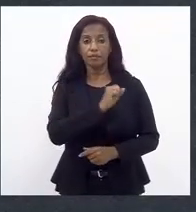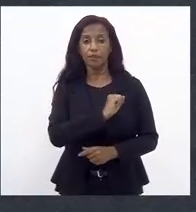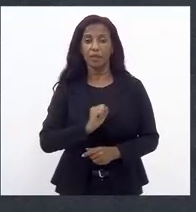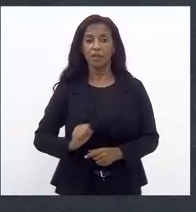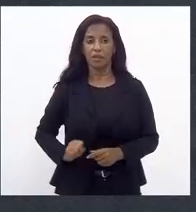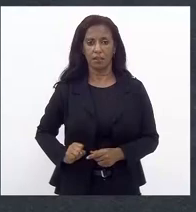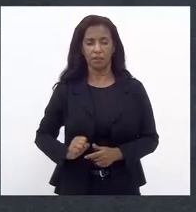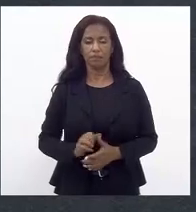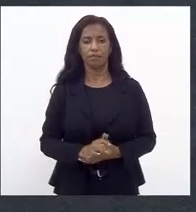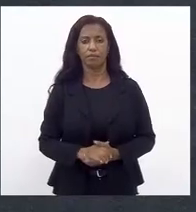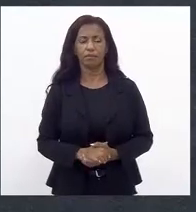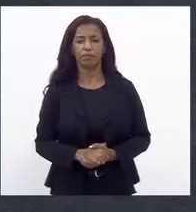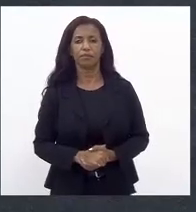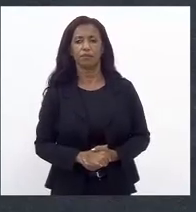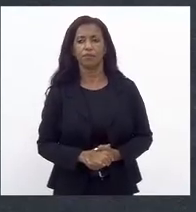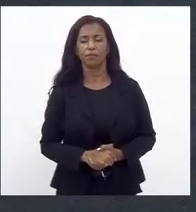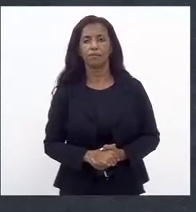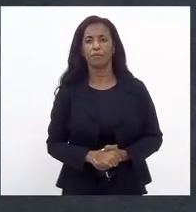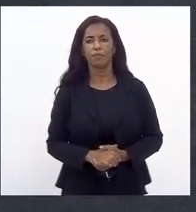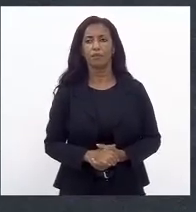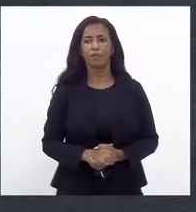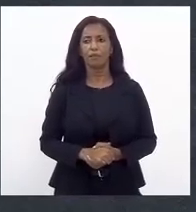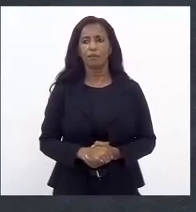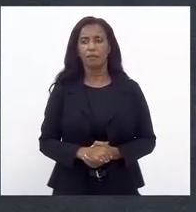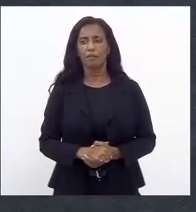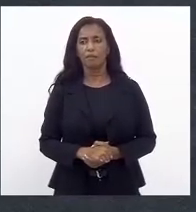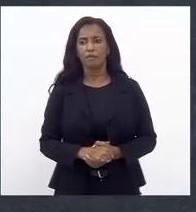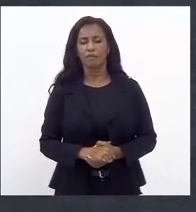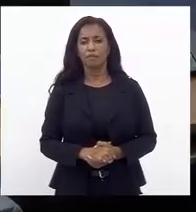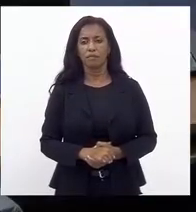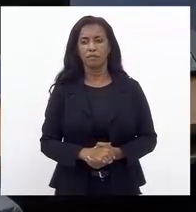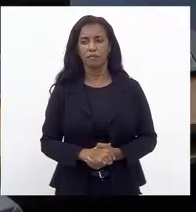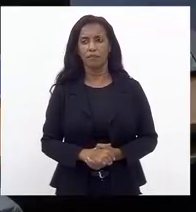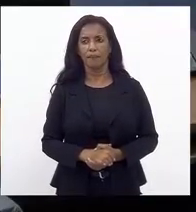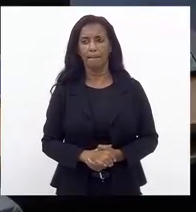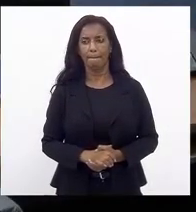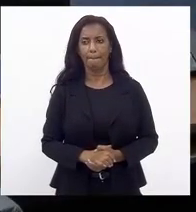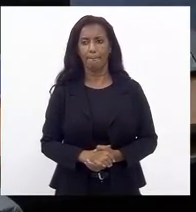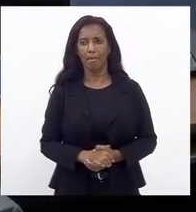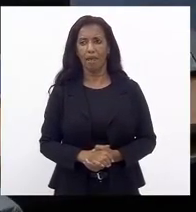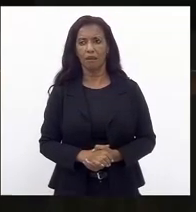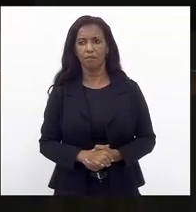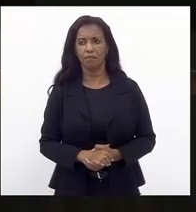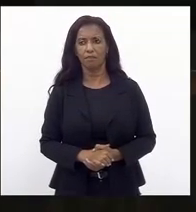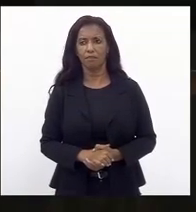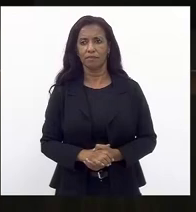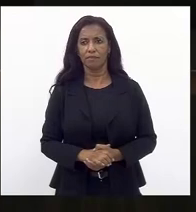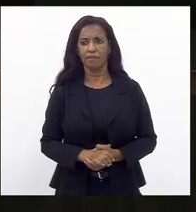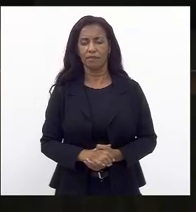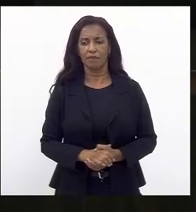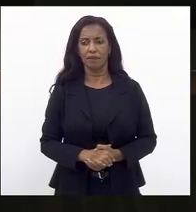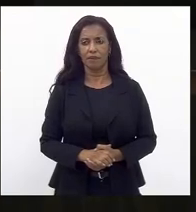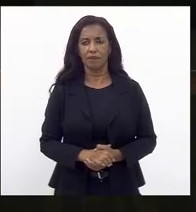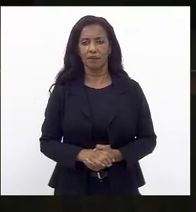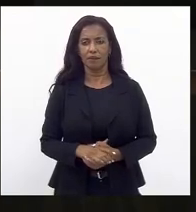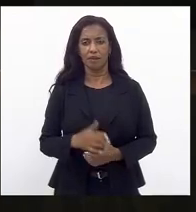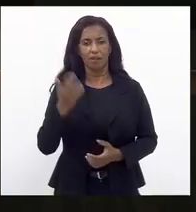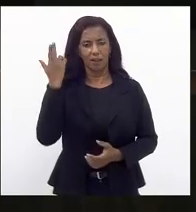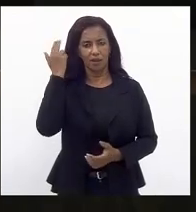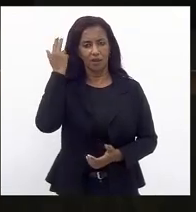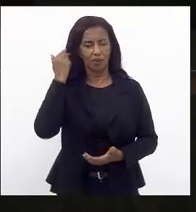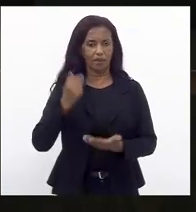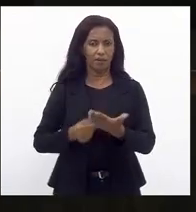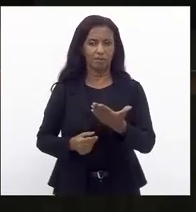senado da República Muito obrigado seu presidente meu companheiro Deputado